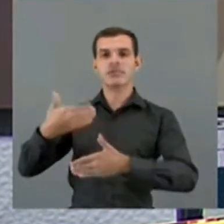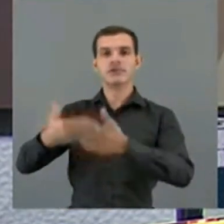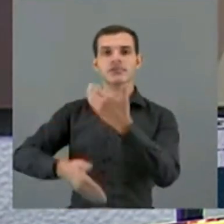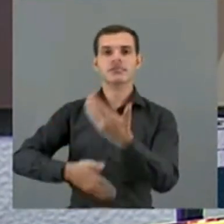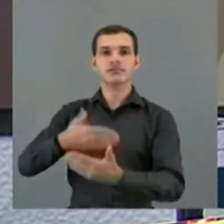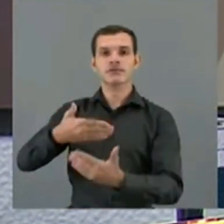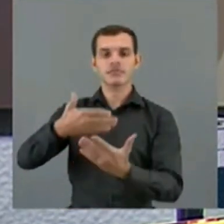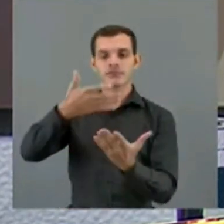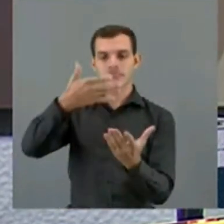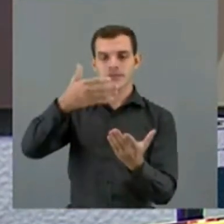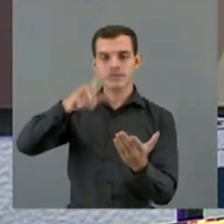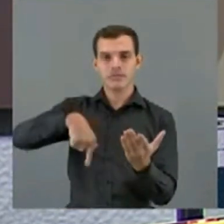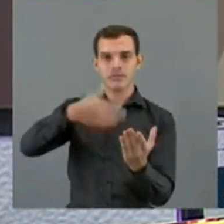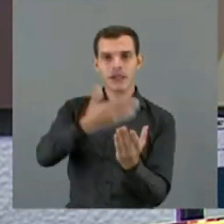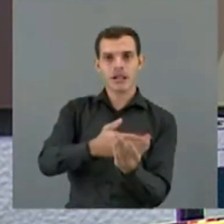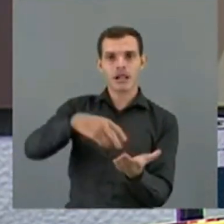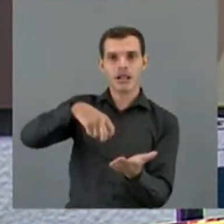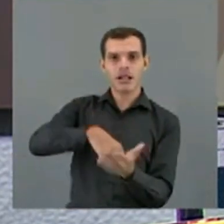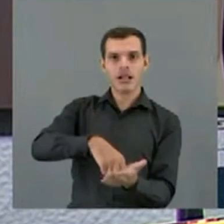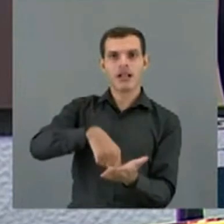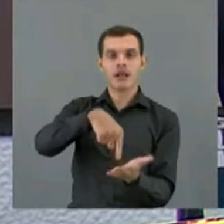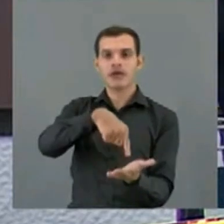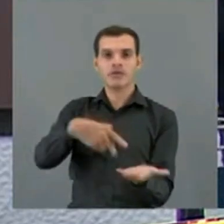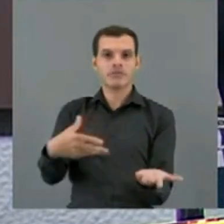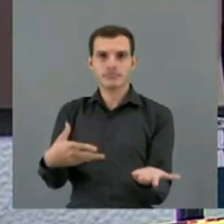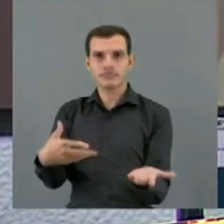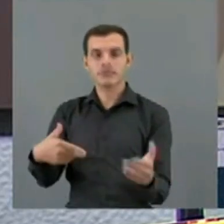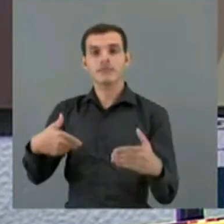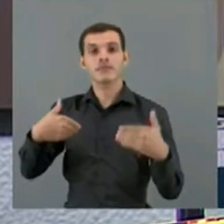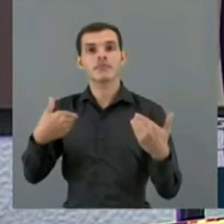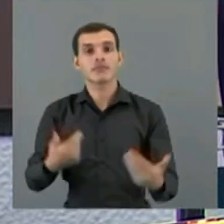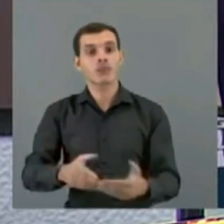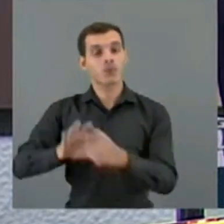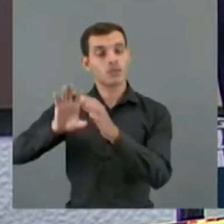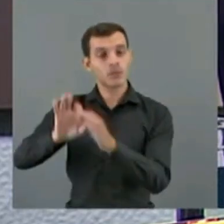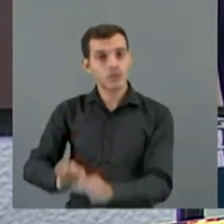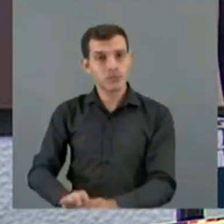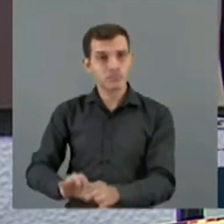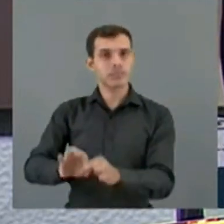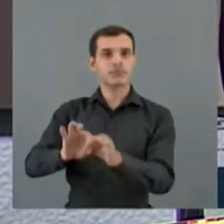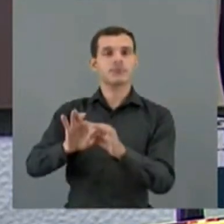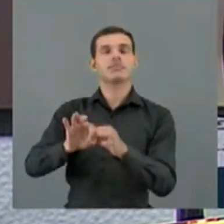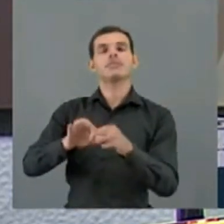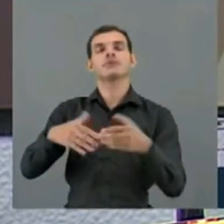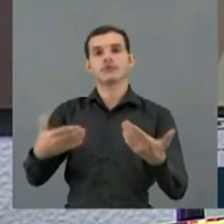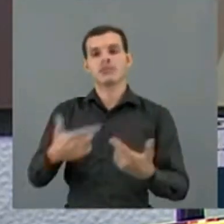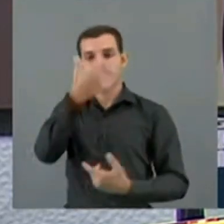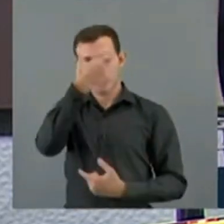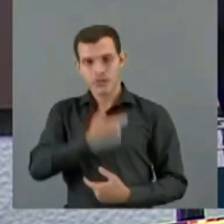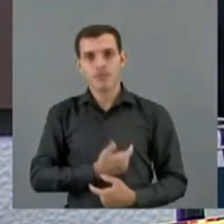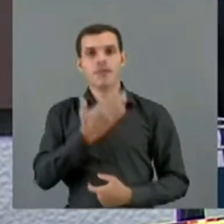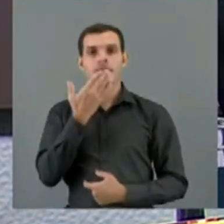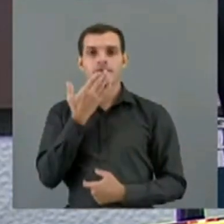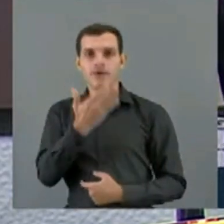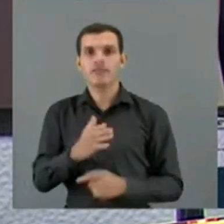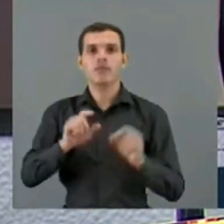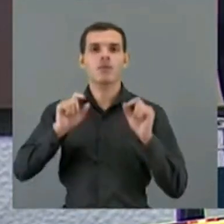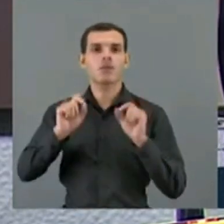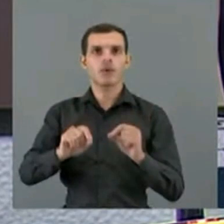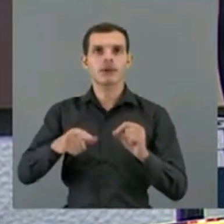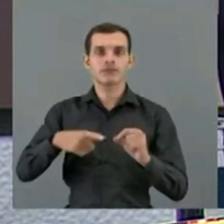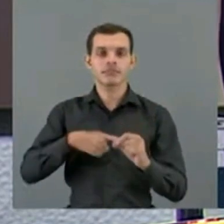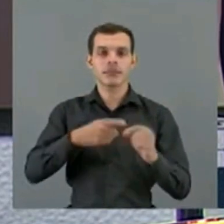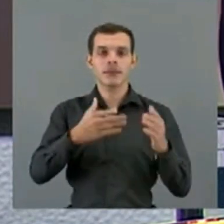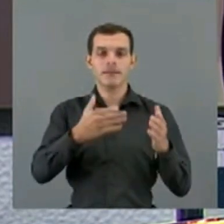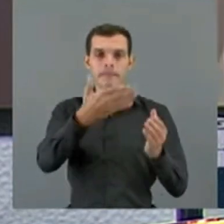e constitucional. Portanto, nesse viés, sou a favor de qualquer instauração de processo,